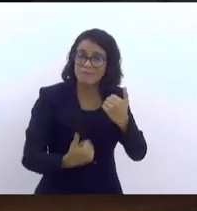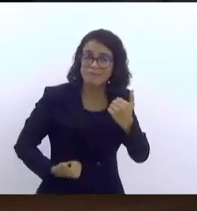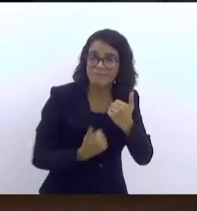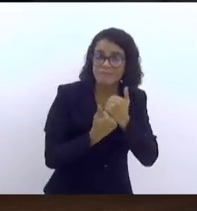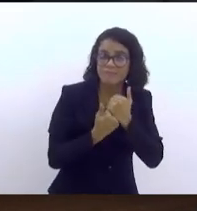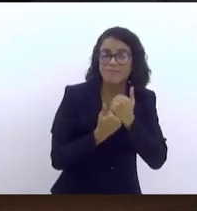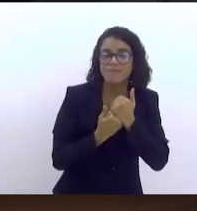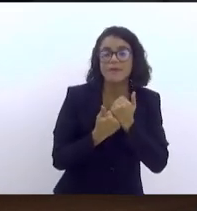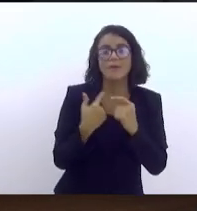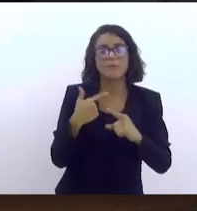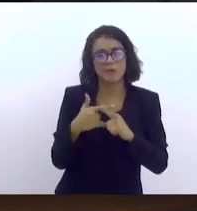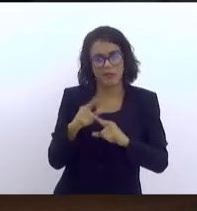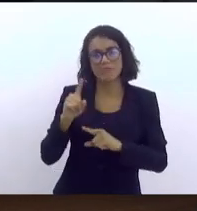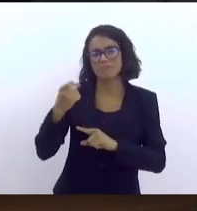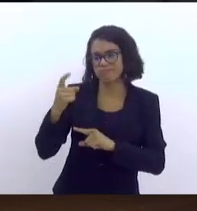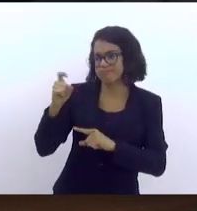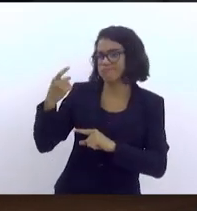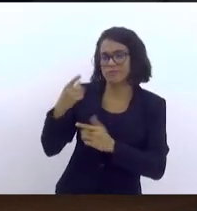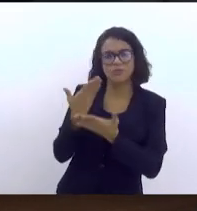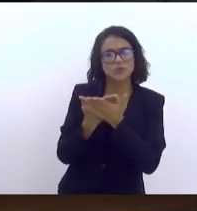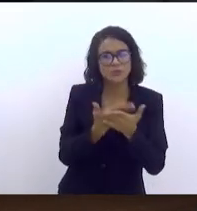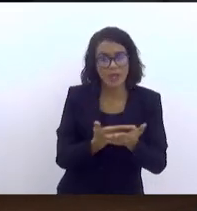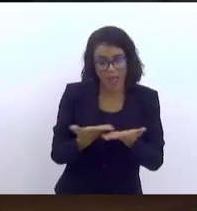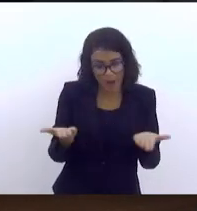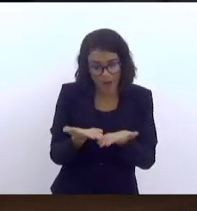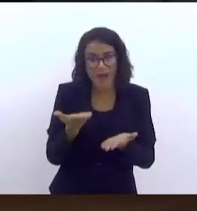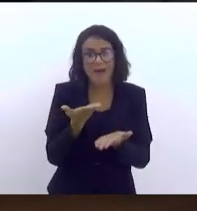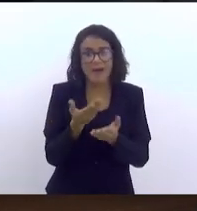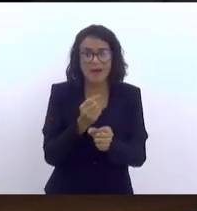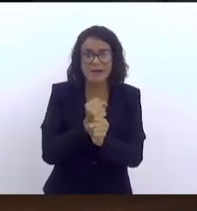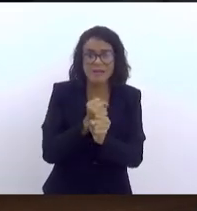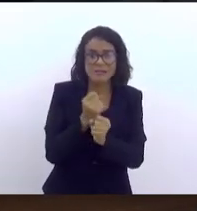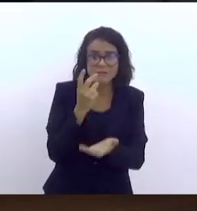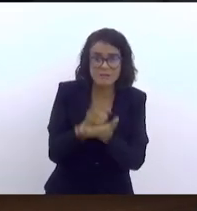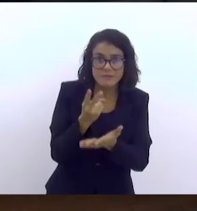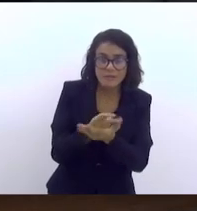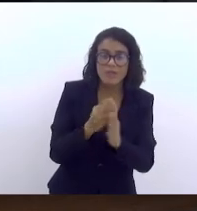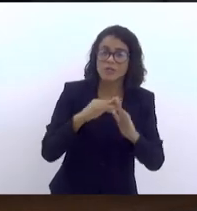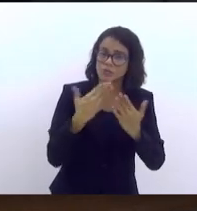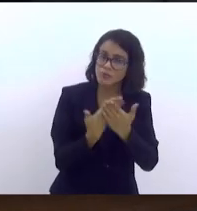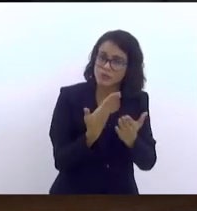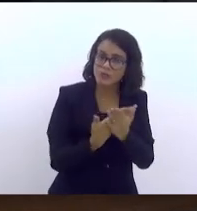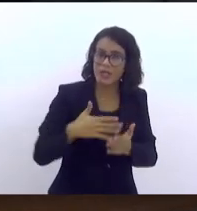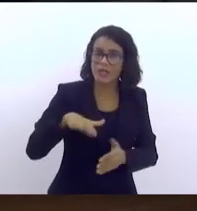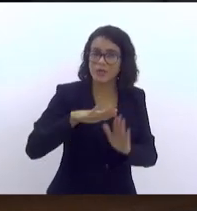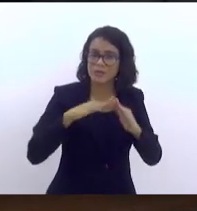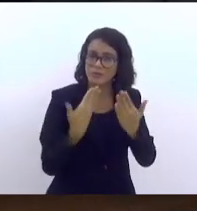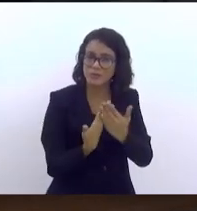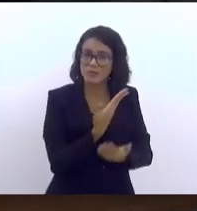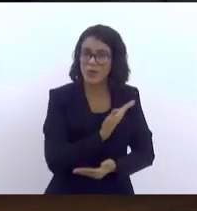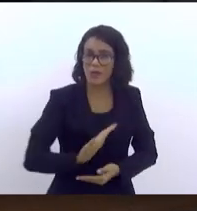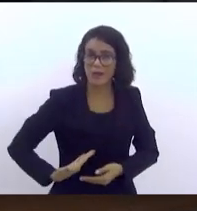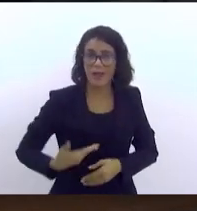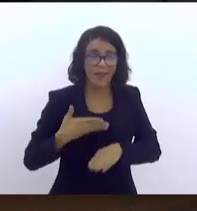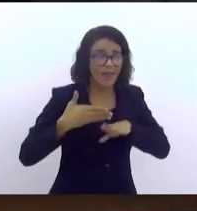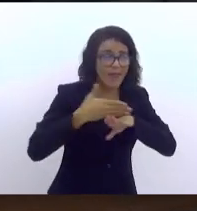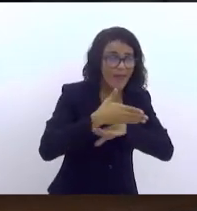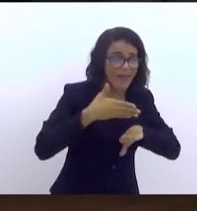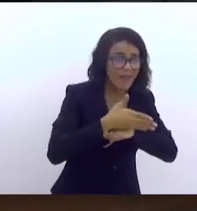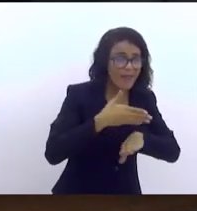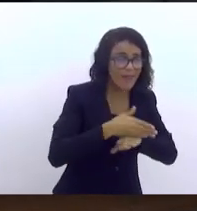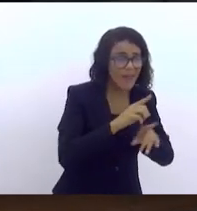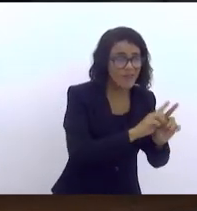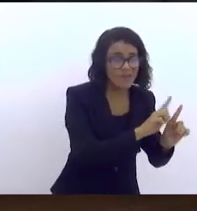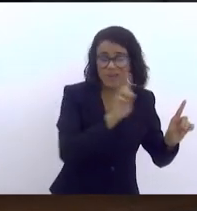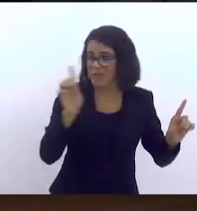porque eu estudei por um período esse ano mesmo uma rede pública da minha cidade nos dias que eu fui eu só voltei para